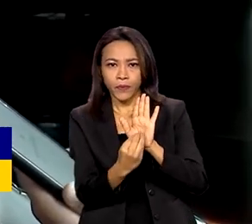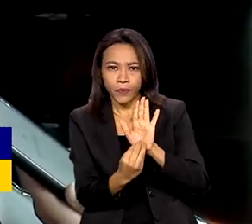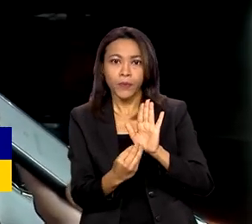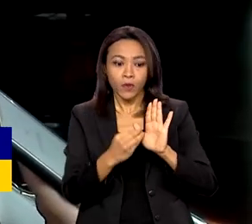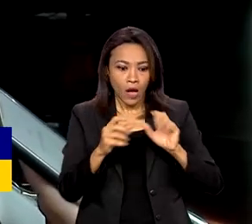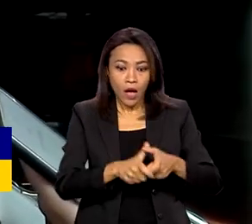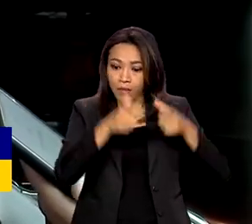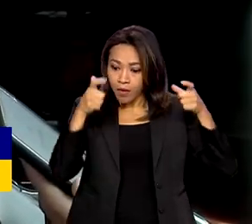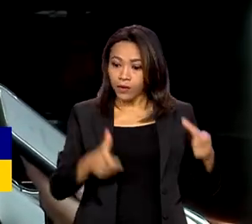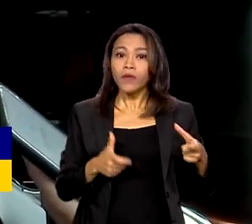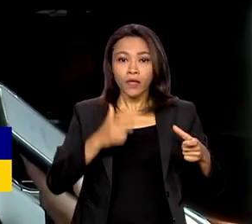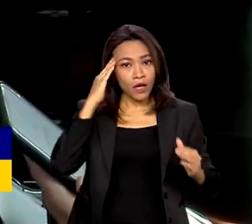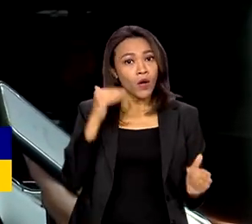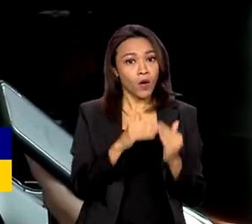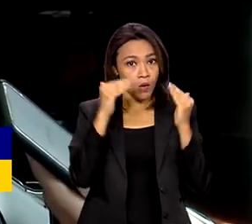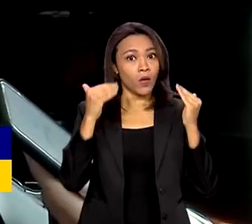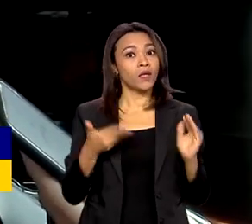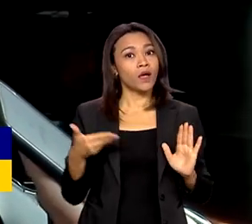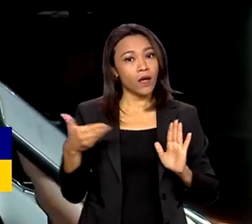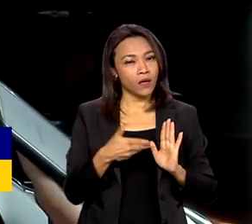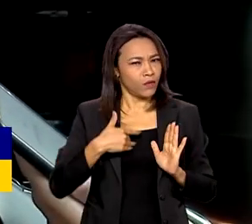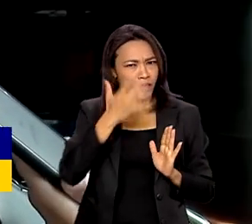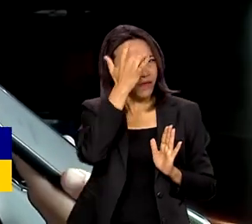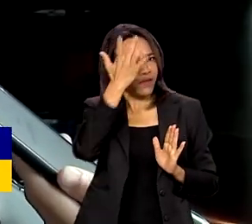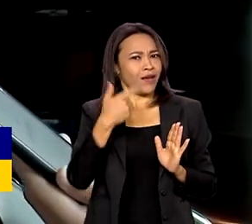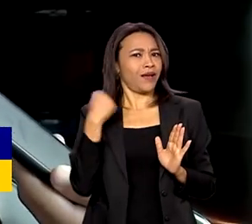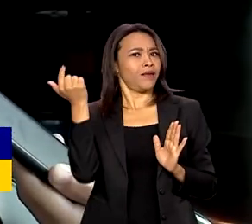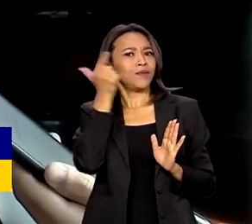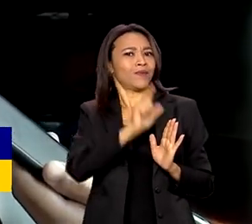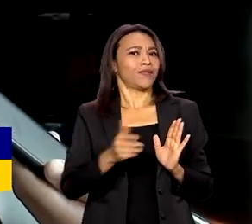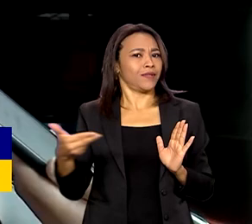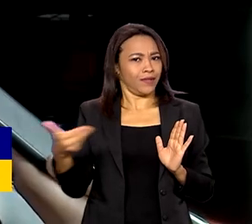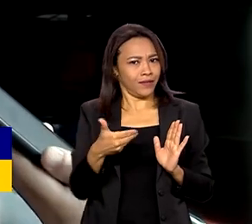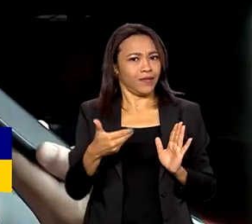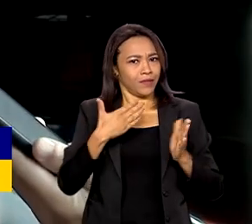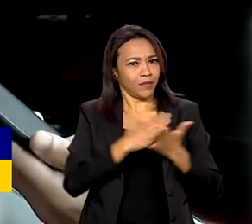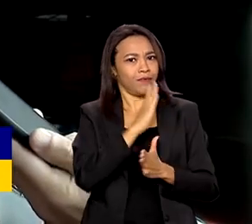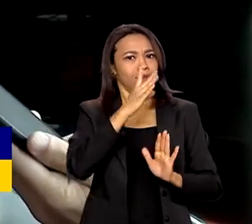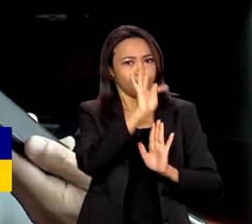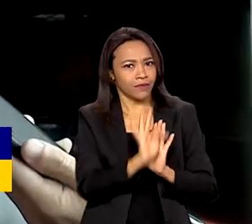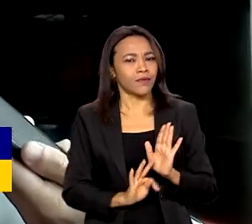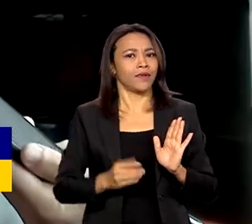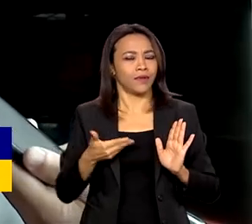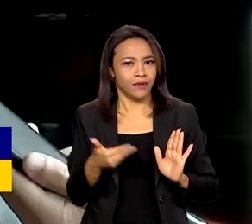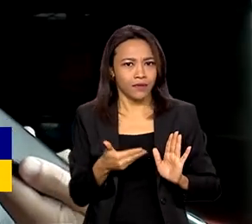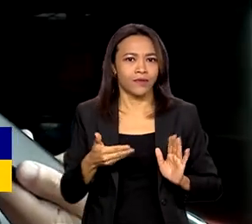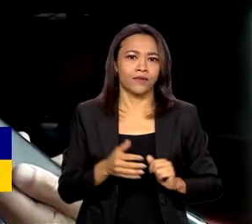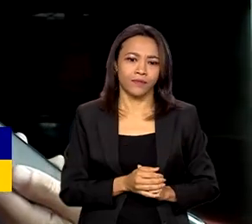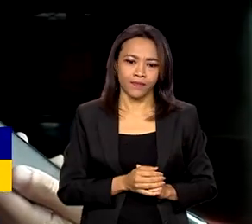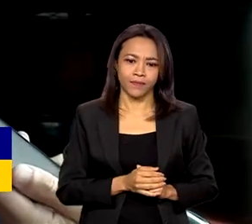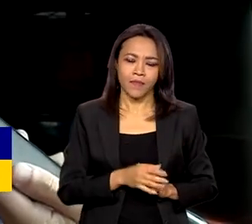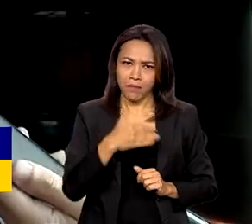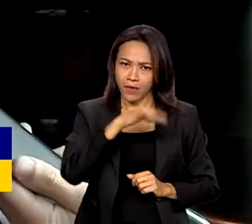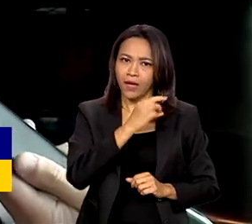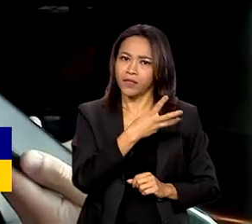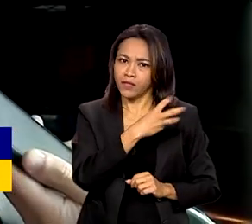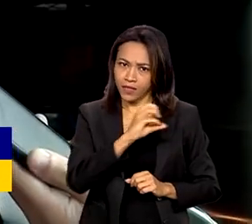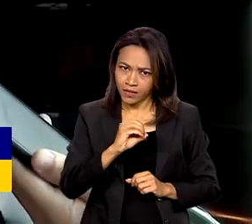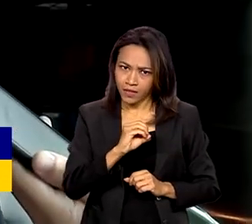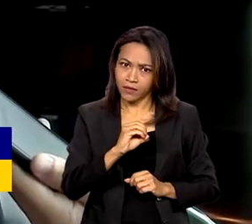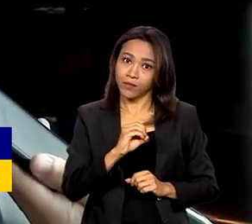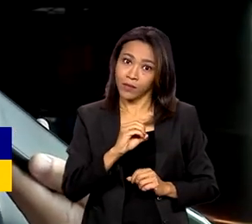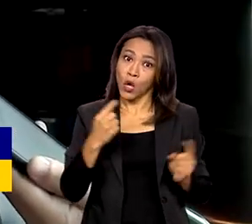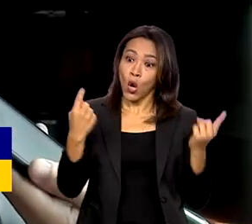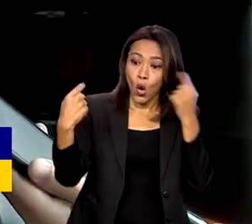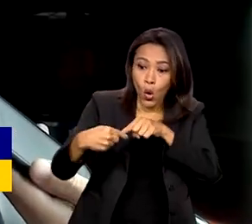Congresso. Não é fácil você conseguir um placar desse. 372 votos, entendeu? Contra 100 e